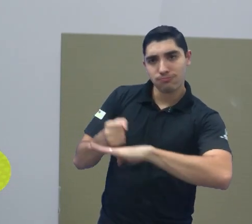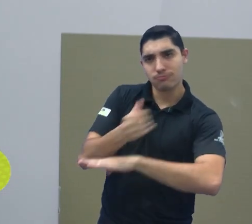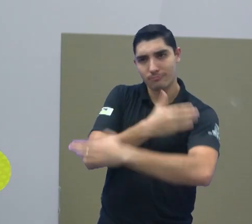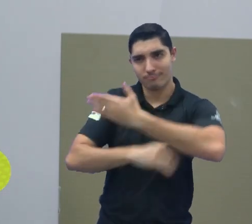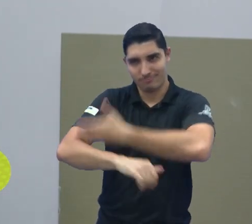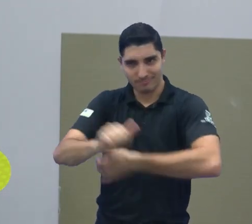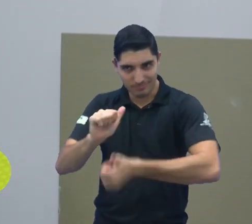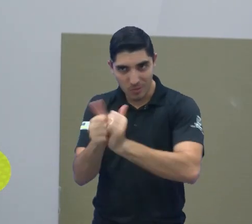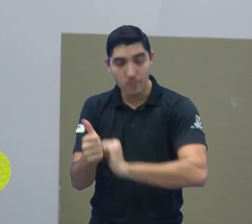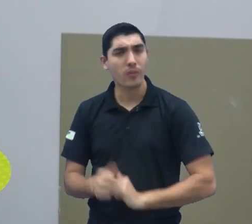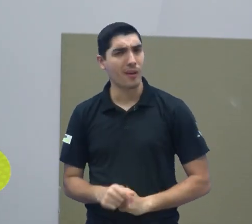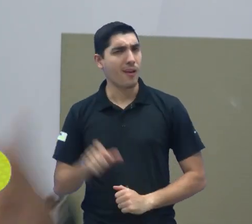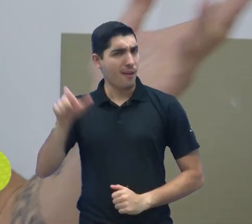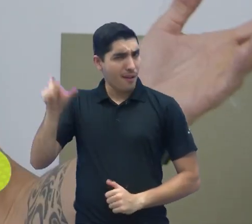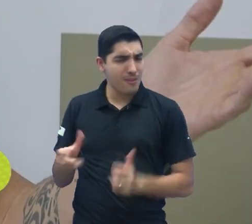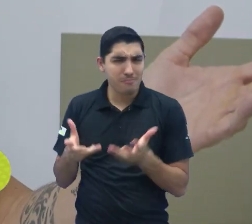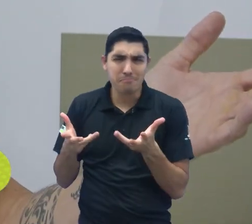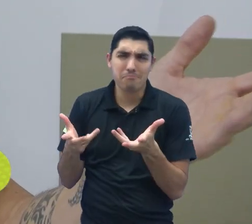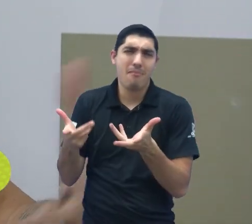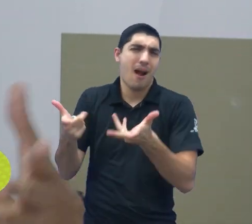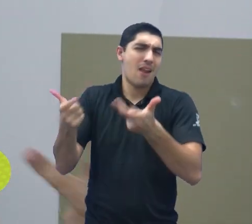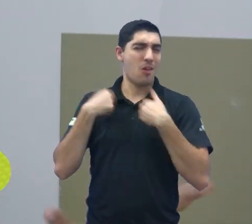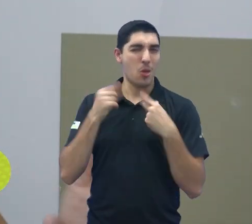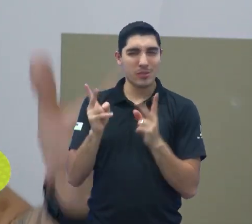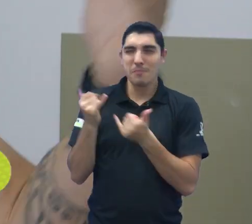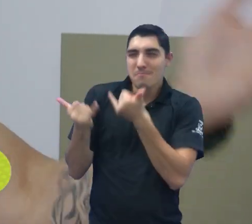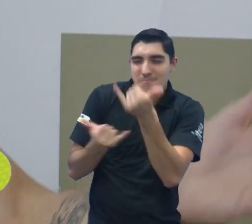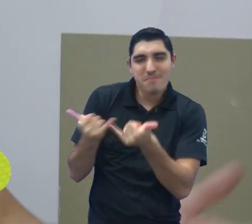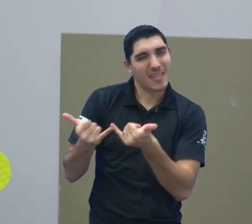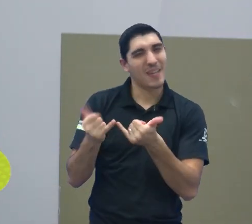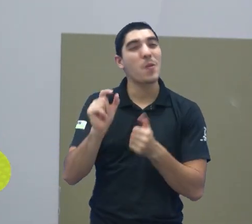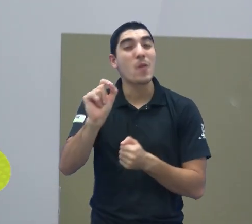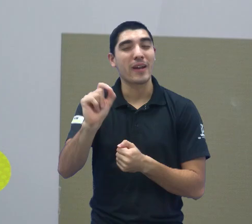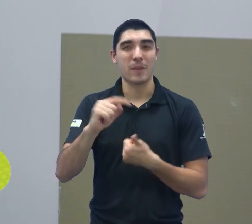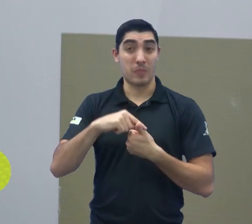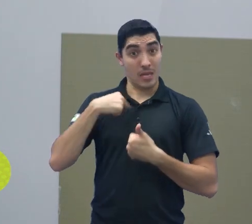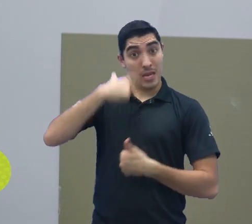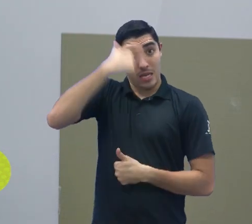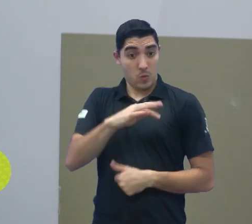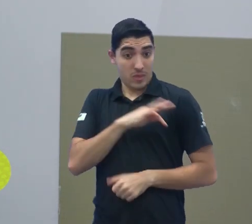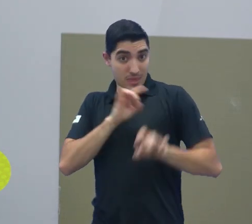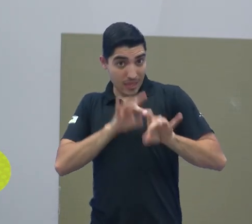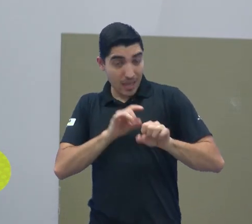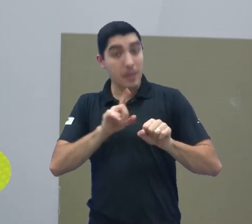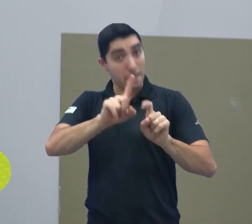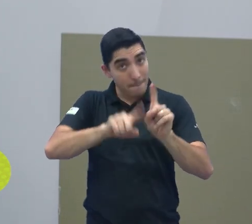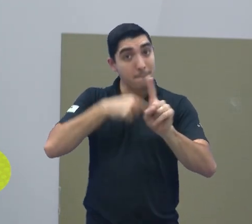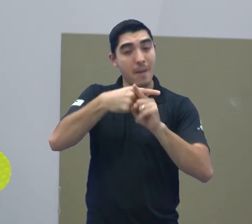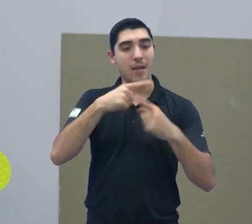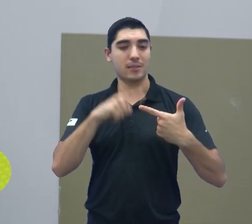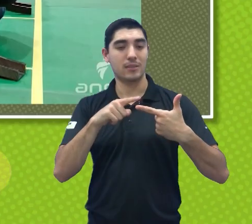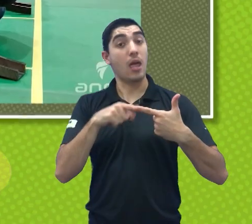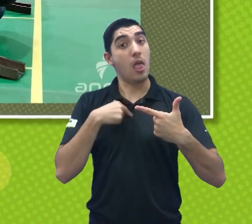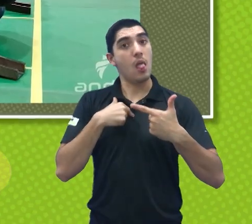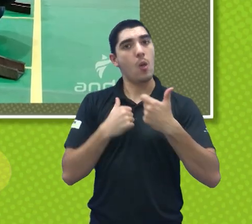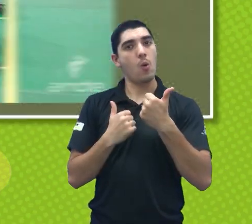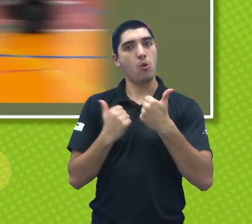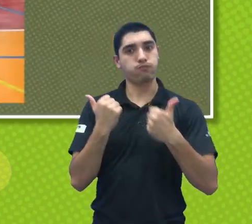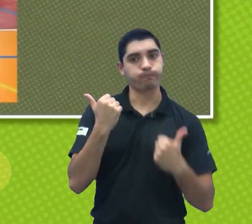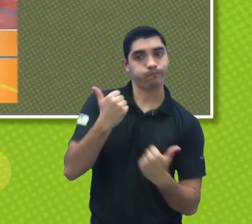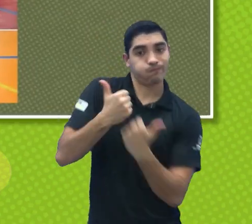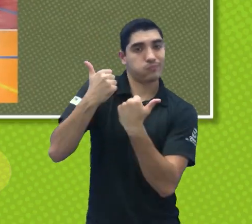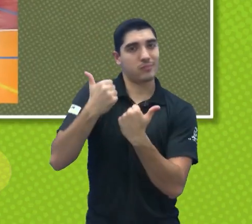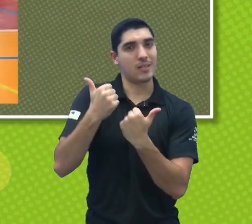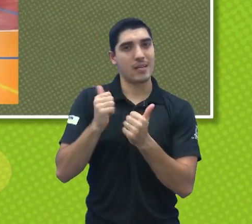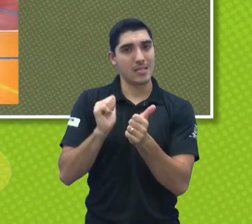né? Eu brinco até com ele, né? Porque além de ser o técnico da equipe como um todo, o técnico dele, eu também sou assistente esportivo. Então hoje eu faço aquela função que